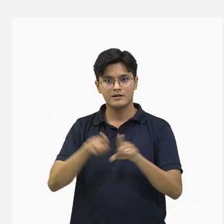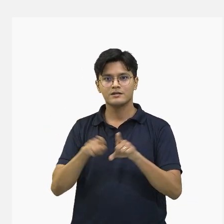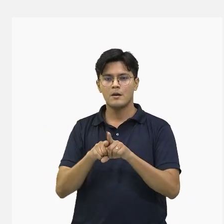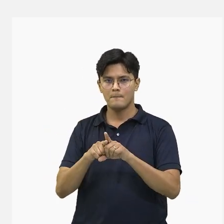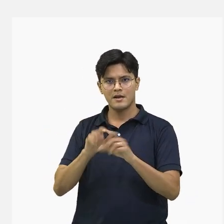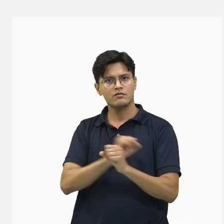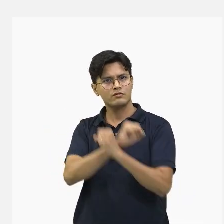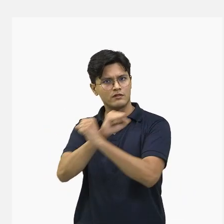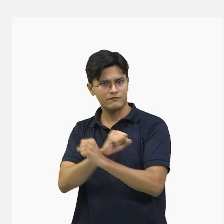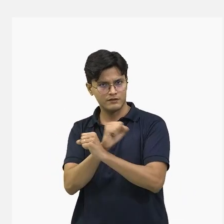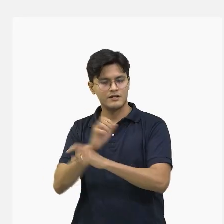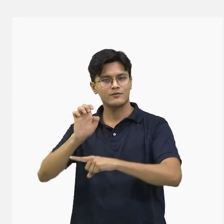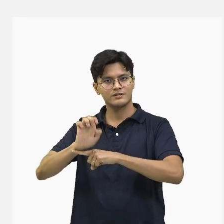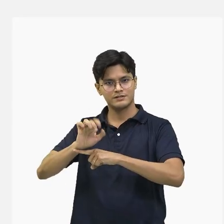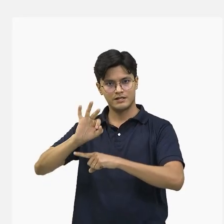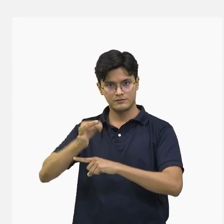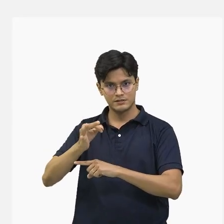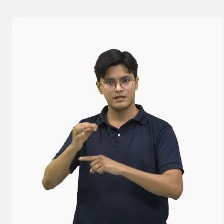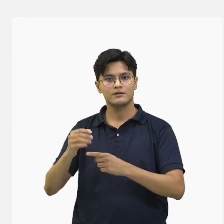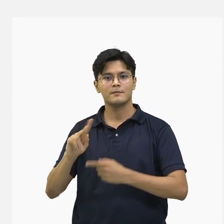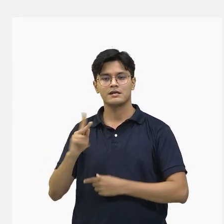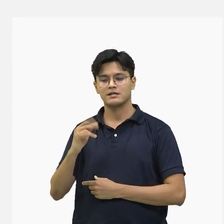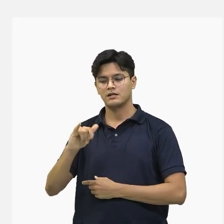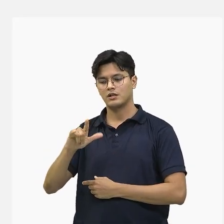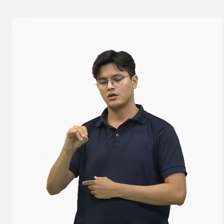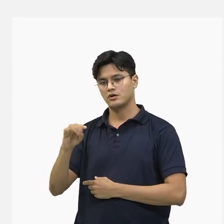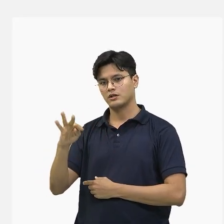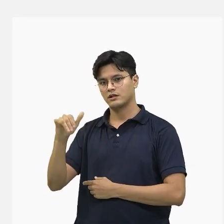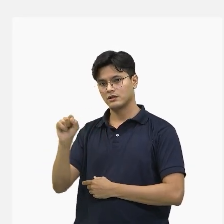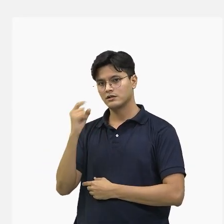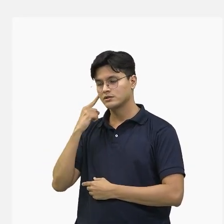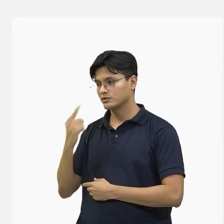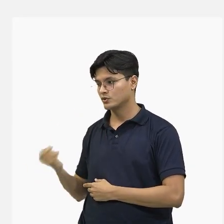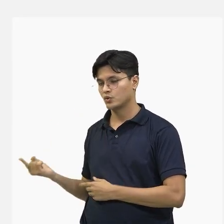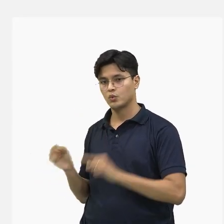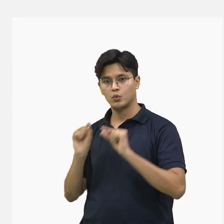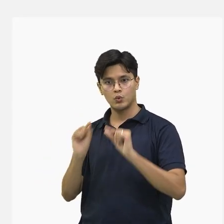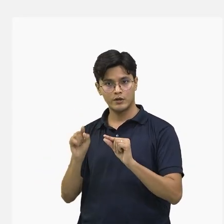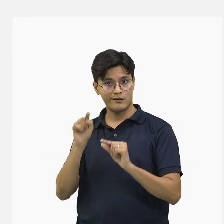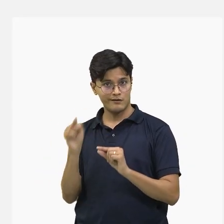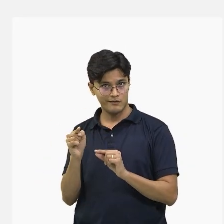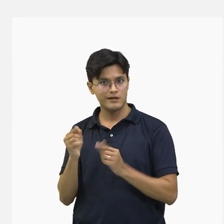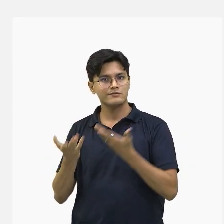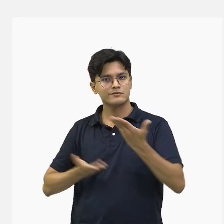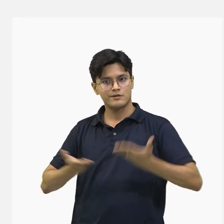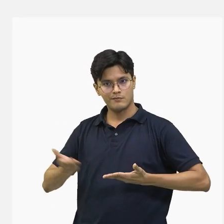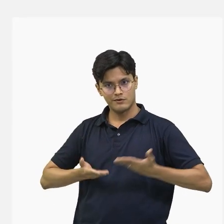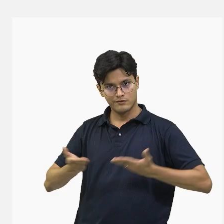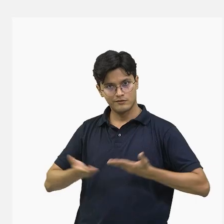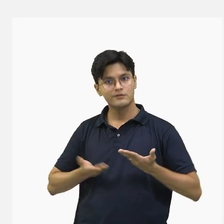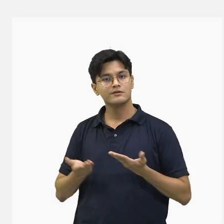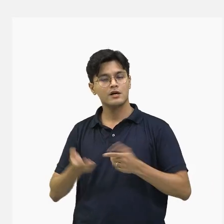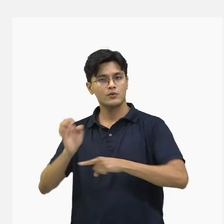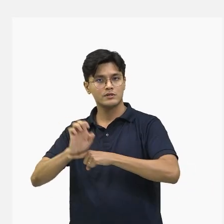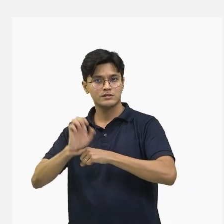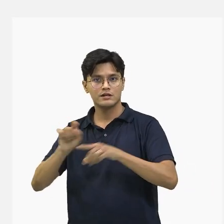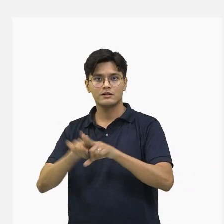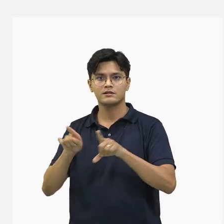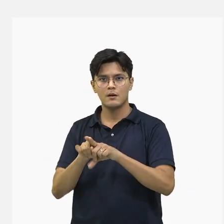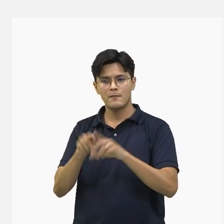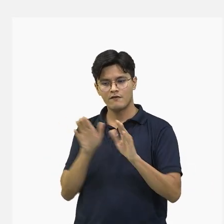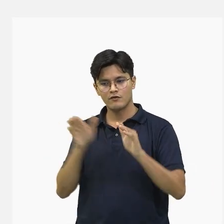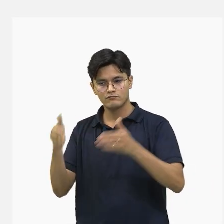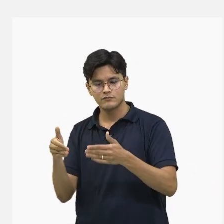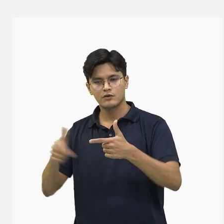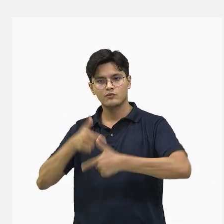necessário. Ilotas. Em Esparta, eram servidores do Estado e se dedicavam ao trabalho agrícola. Representavam a maioria